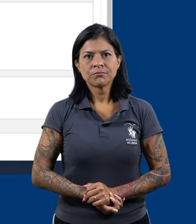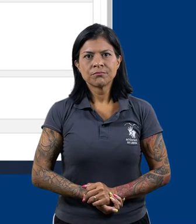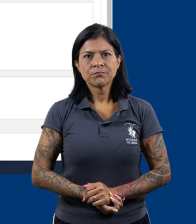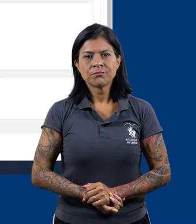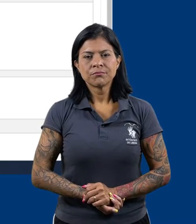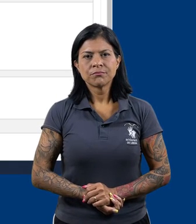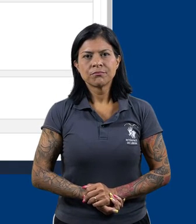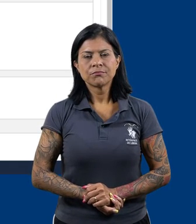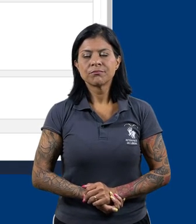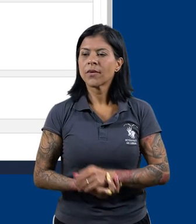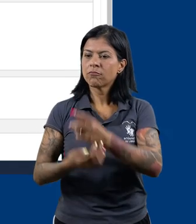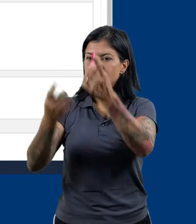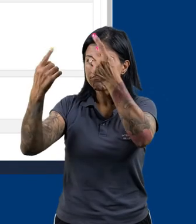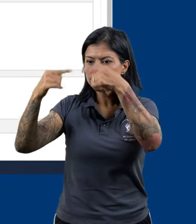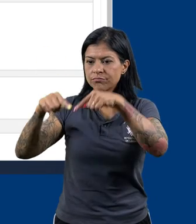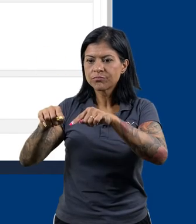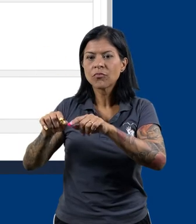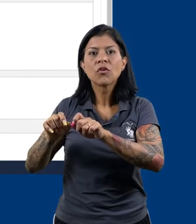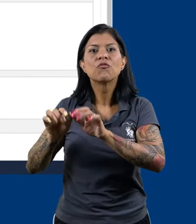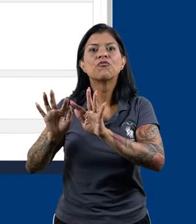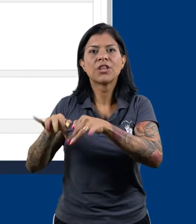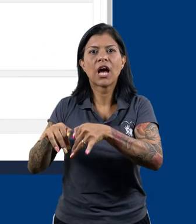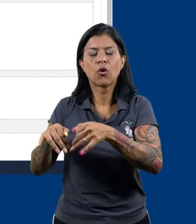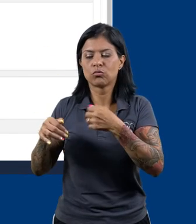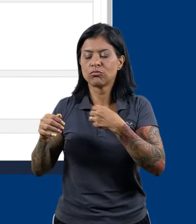Um feedback geral.